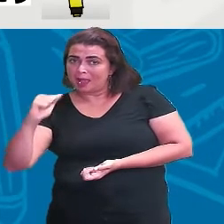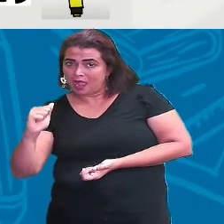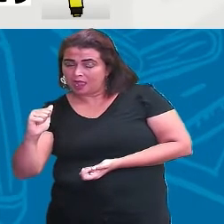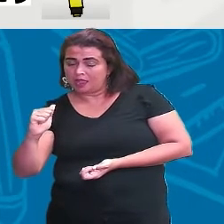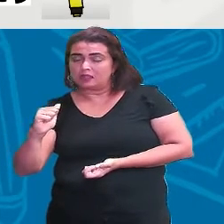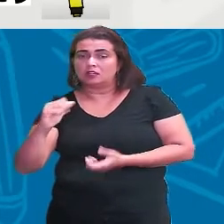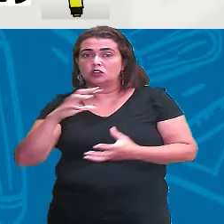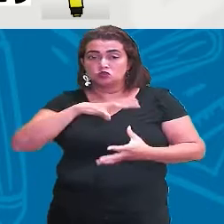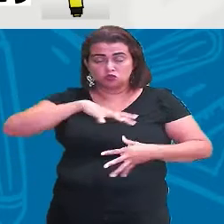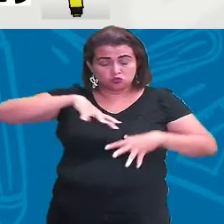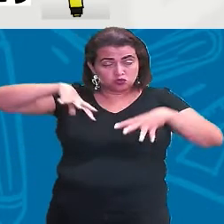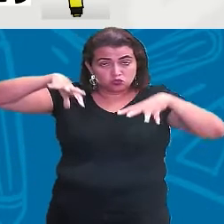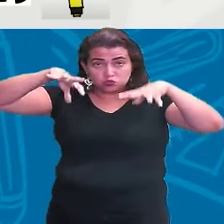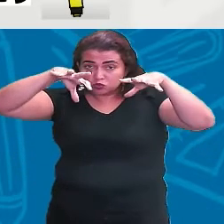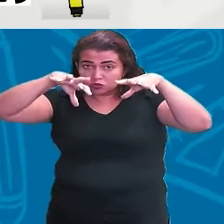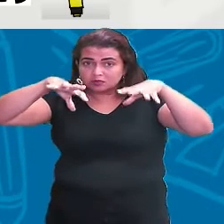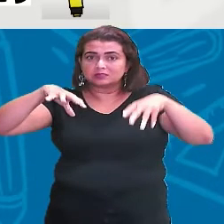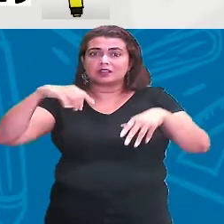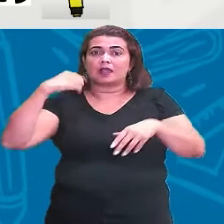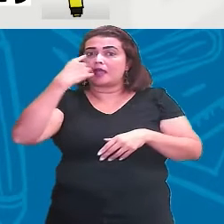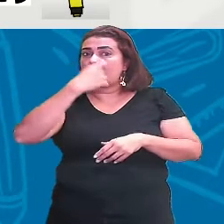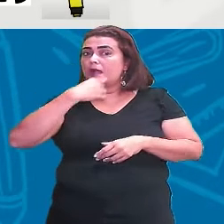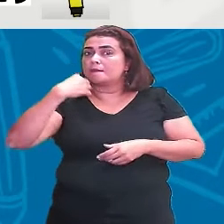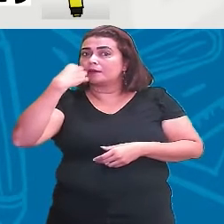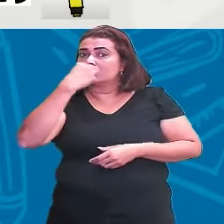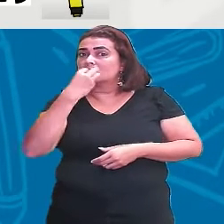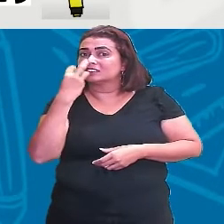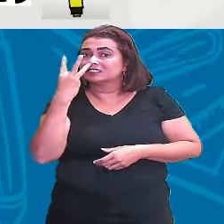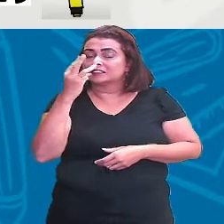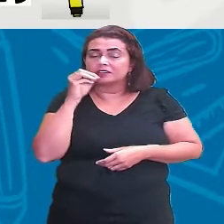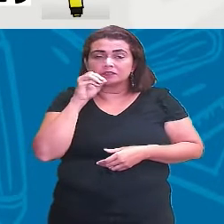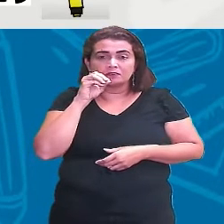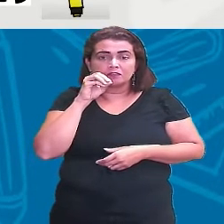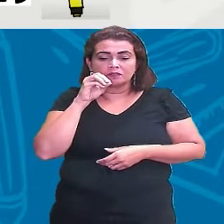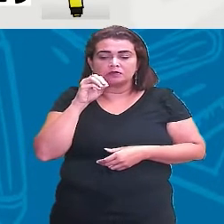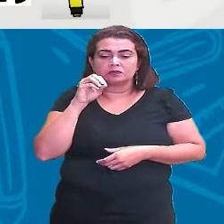Tá vendo? Abri a boca 3 vezes. Temos